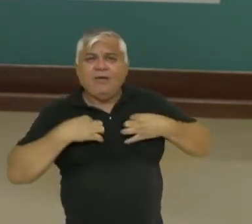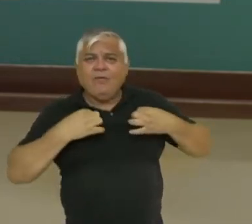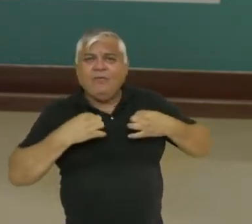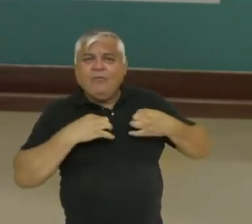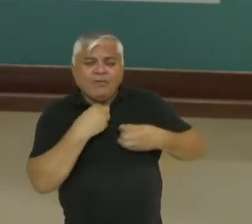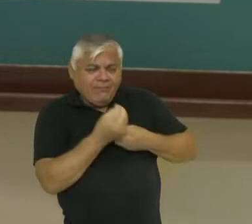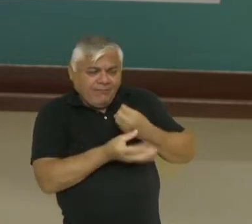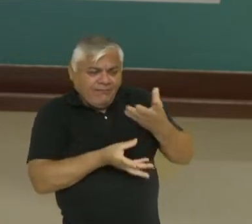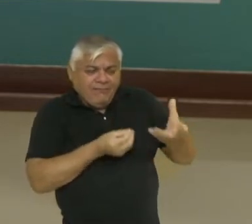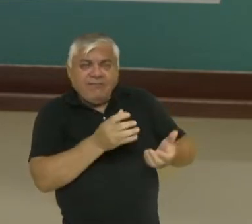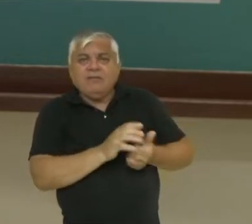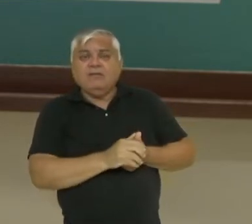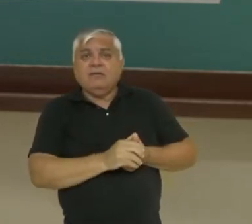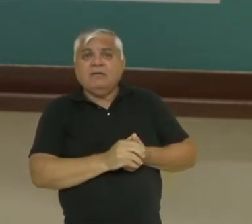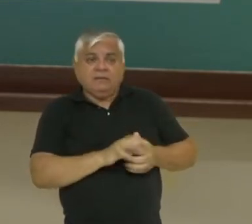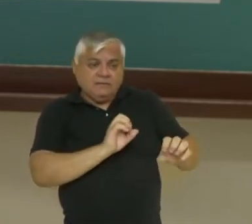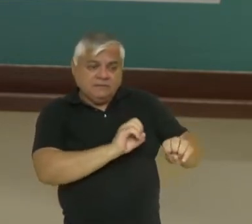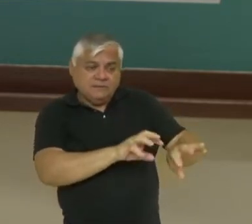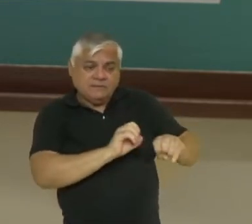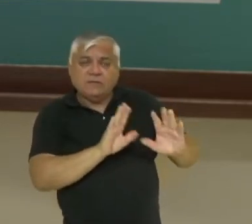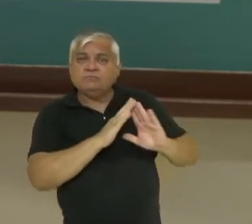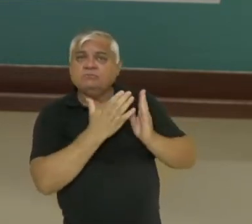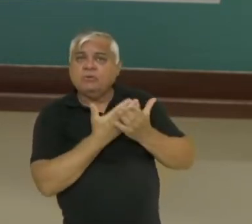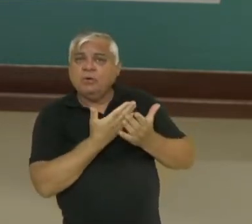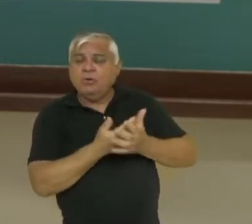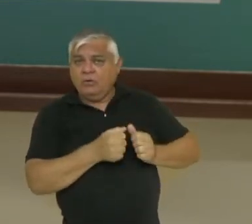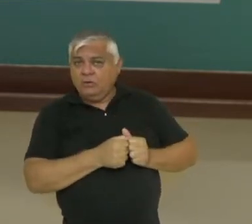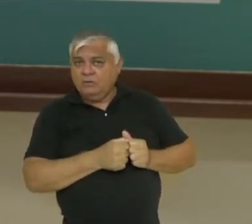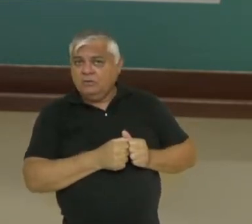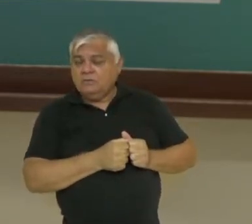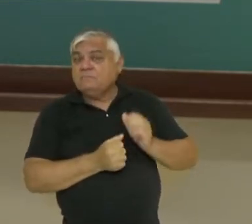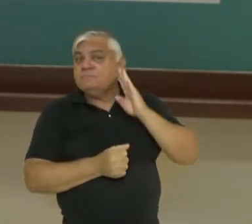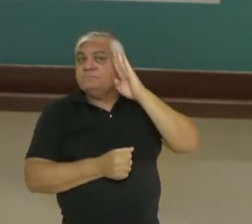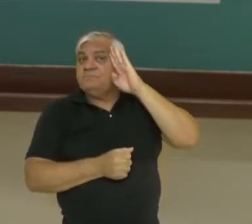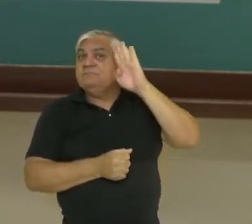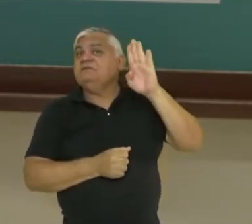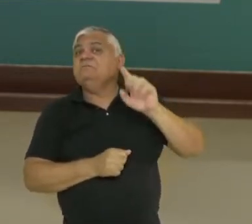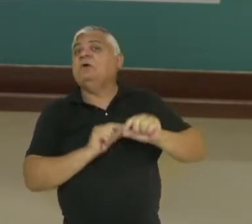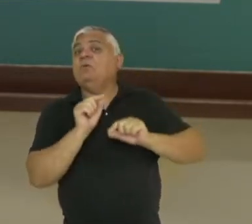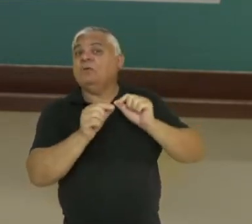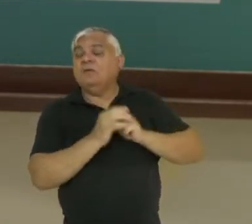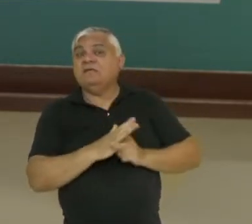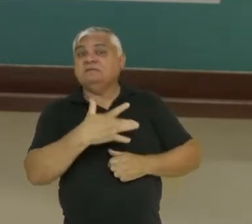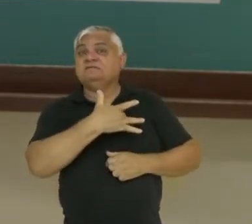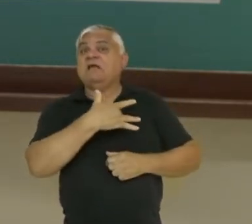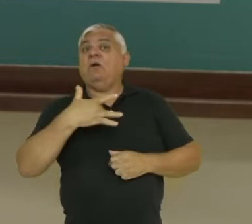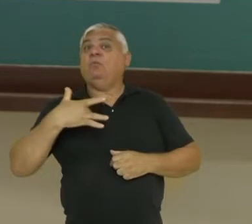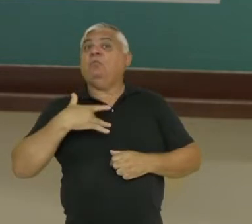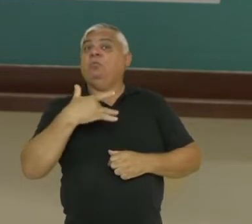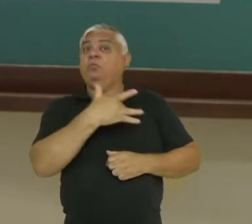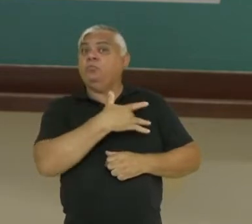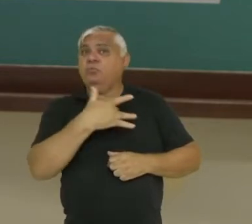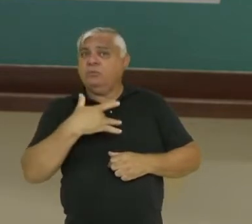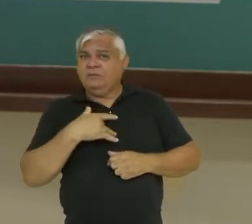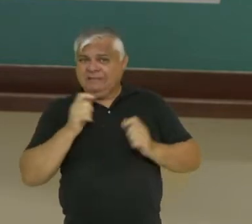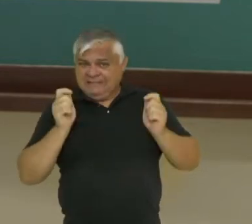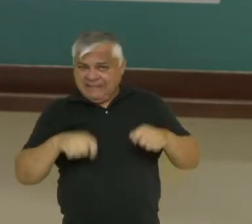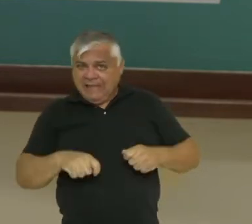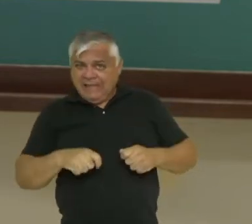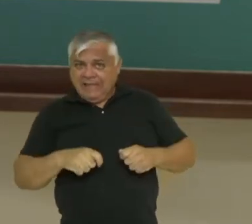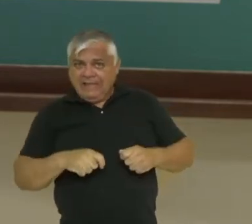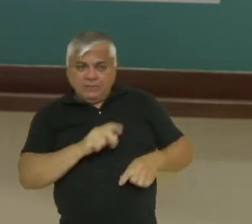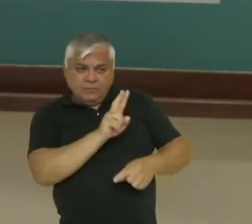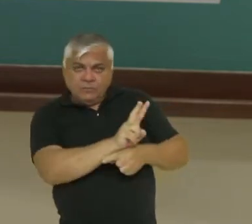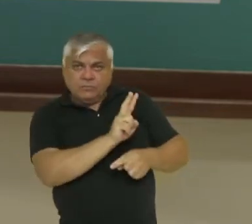essa vida, poder educar? E principalmente, né, toda essa questão de saúde. Será que eu tenho condições para